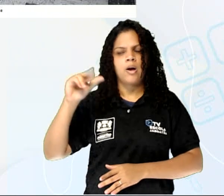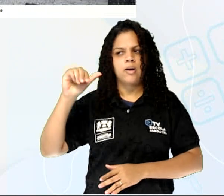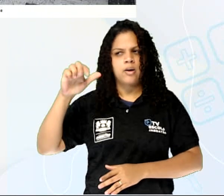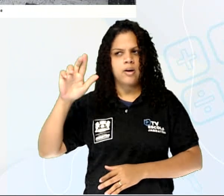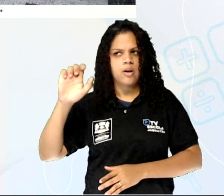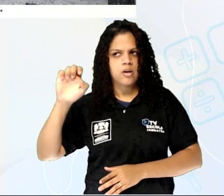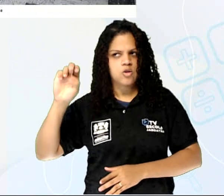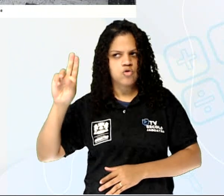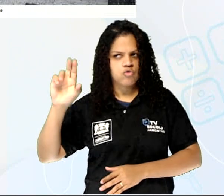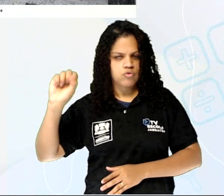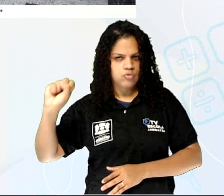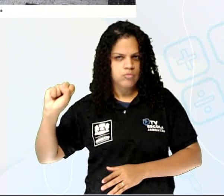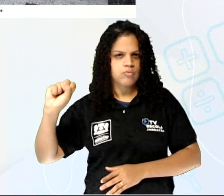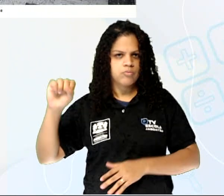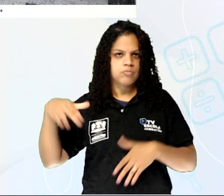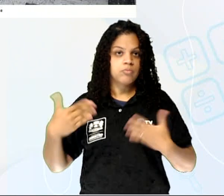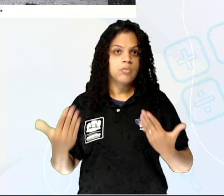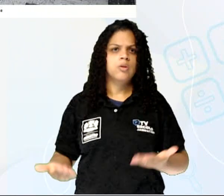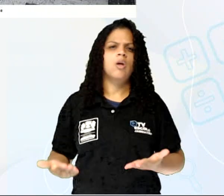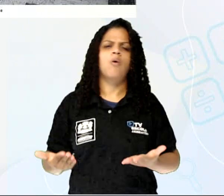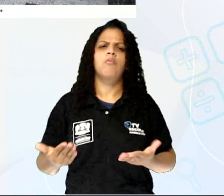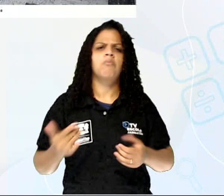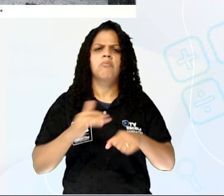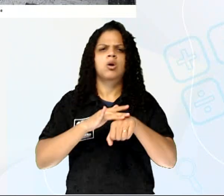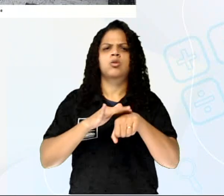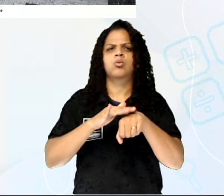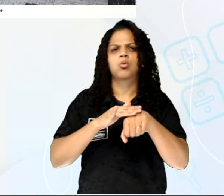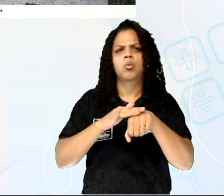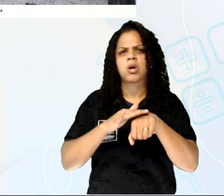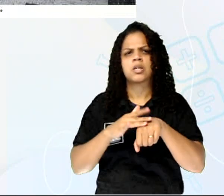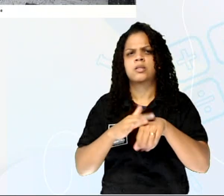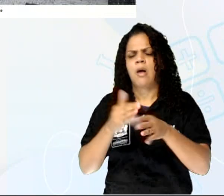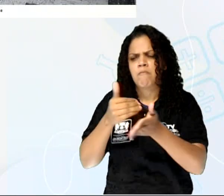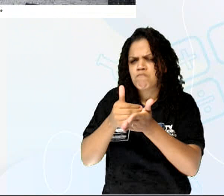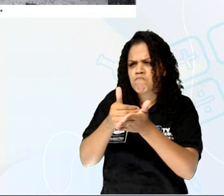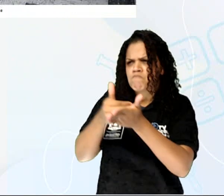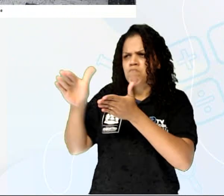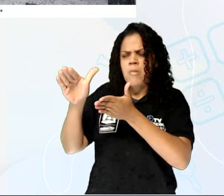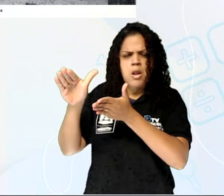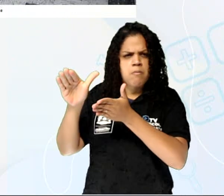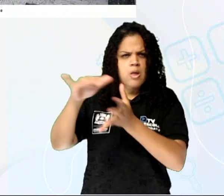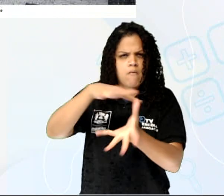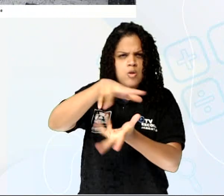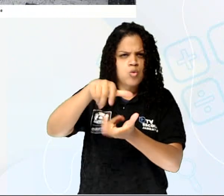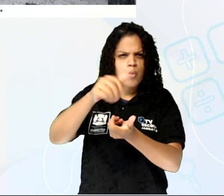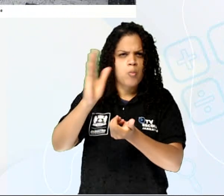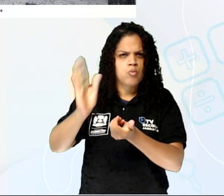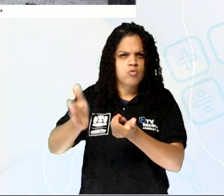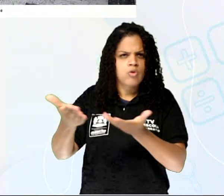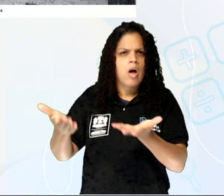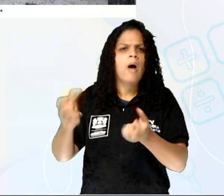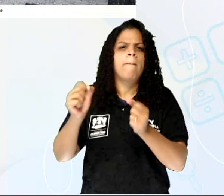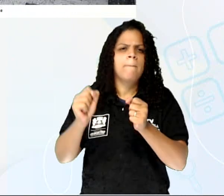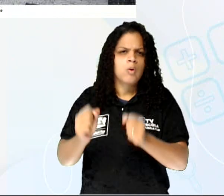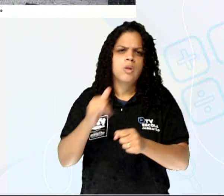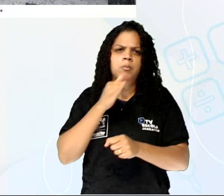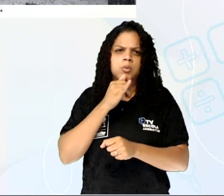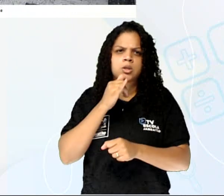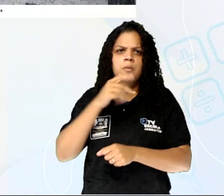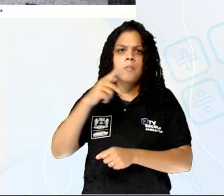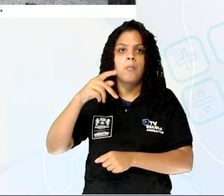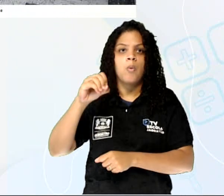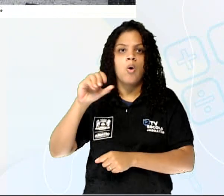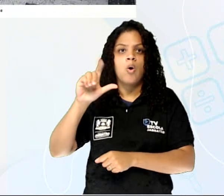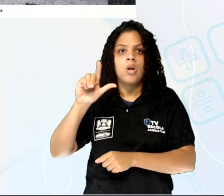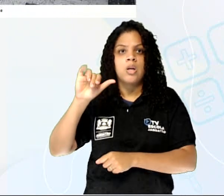Como exemplo de uma doença praticamente erradicada, praticamente eliminada no mundo, nós podemos citar a poliomielite, ou